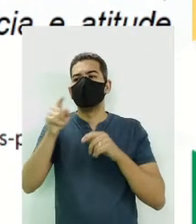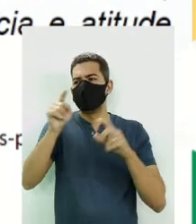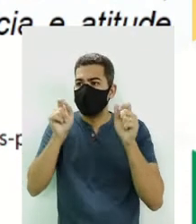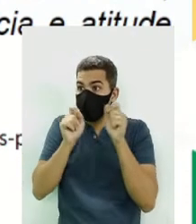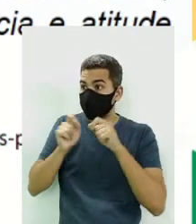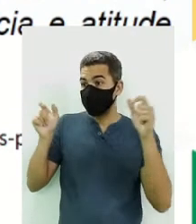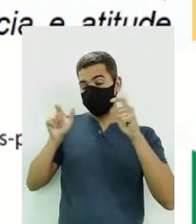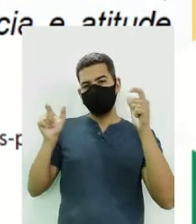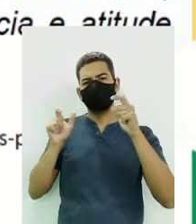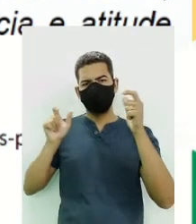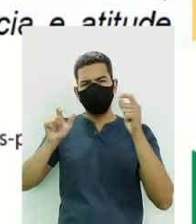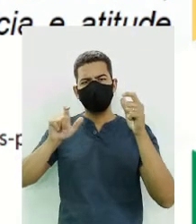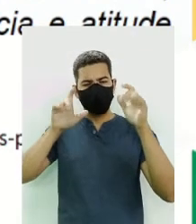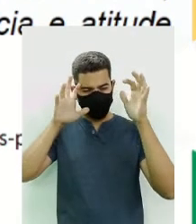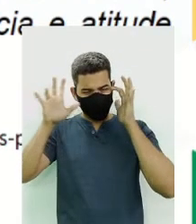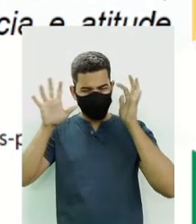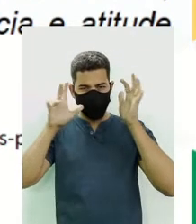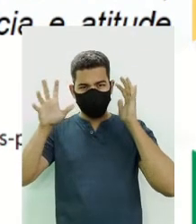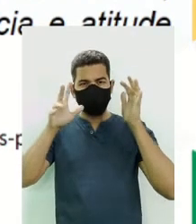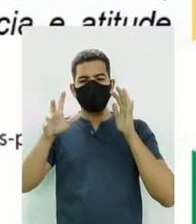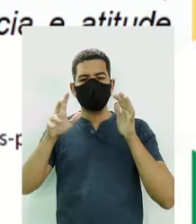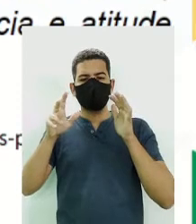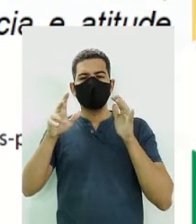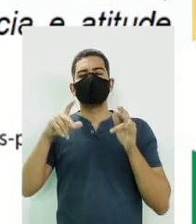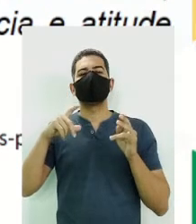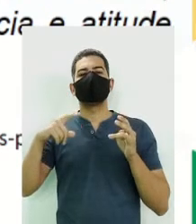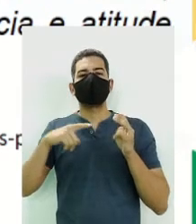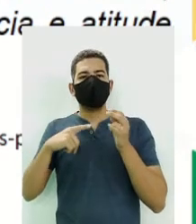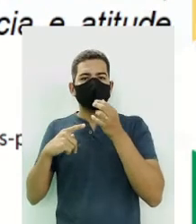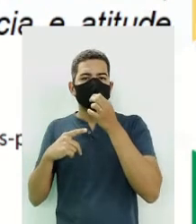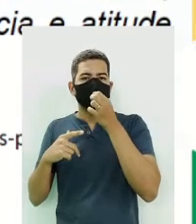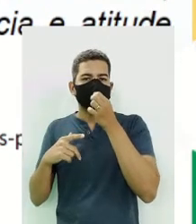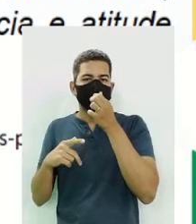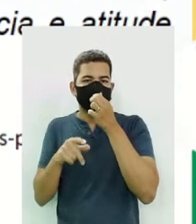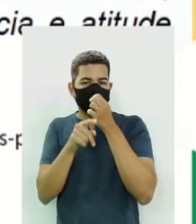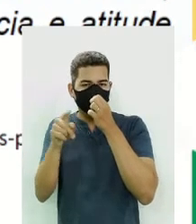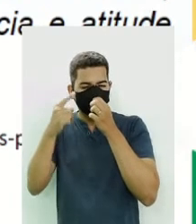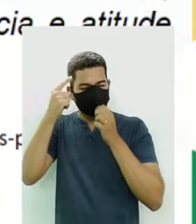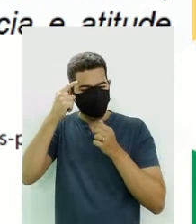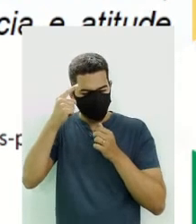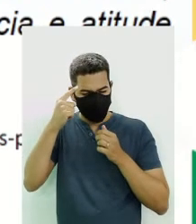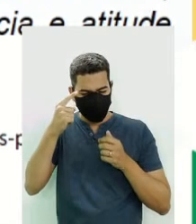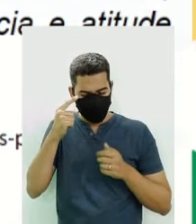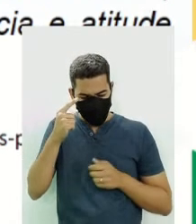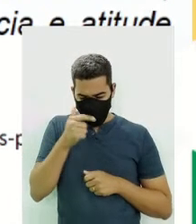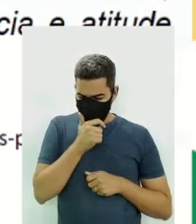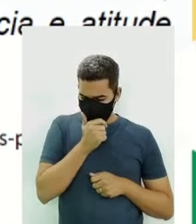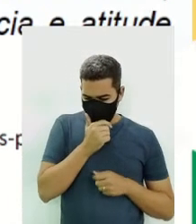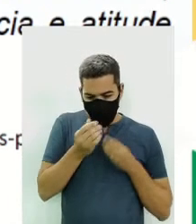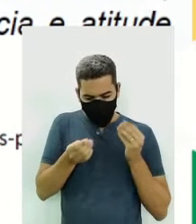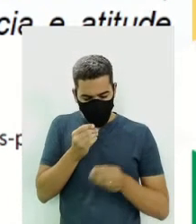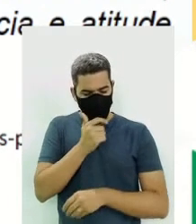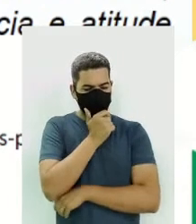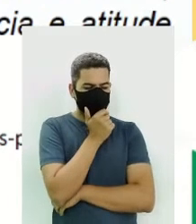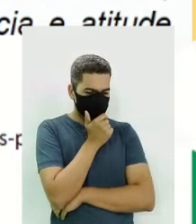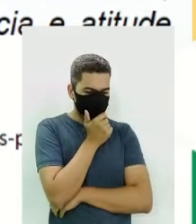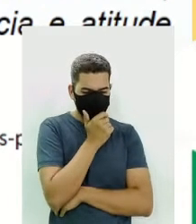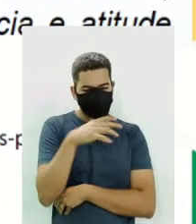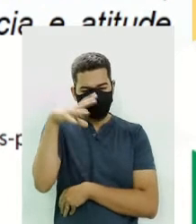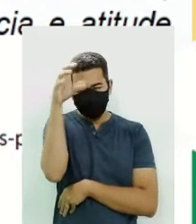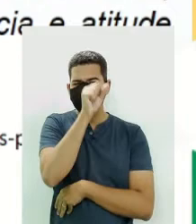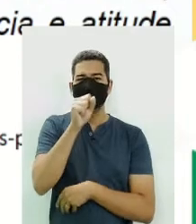a plateia para a reflexão, tomada de consciência e atitudes políticas em relação a esses